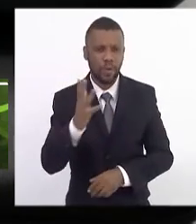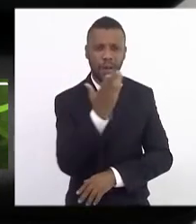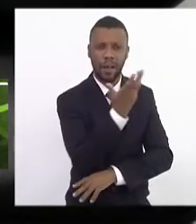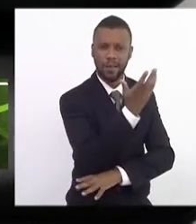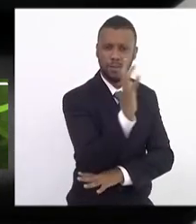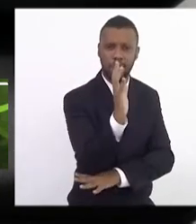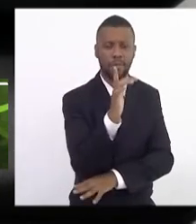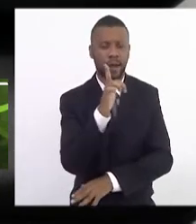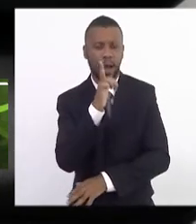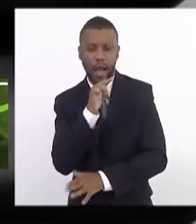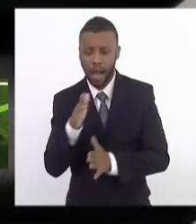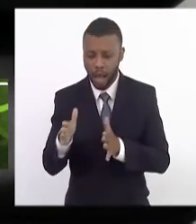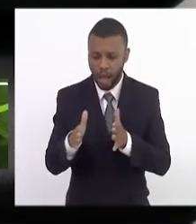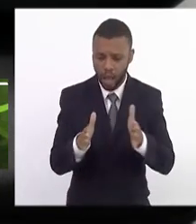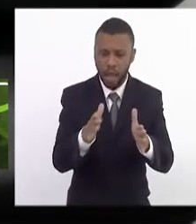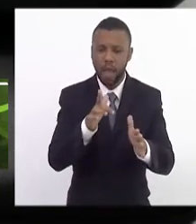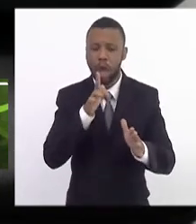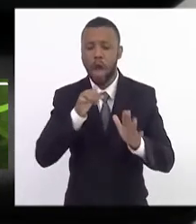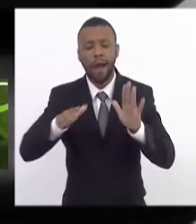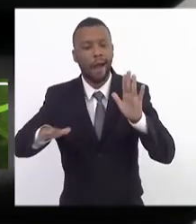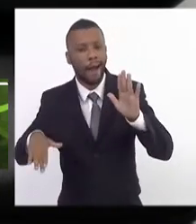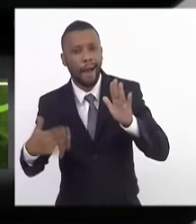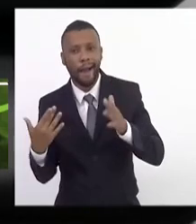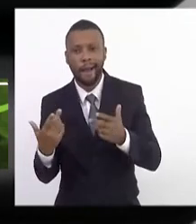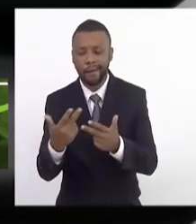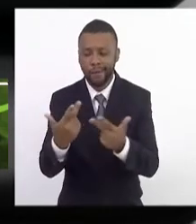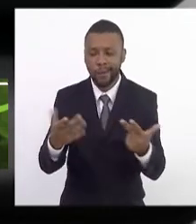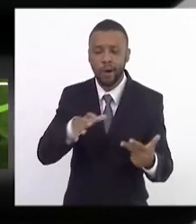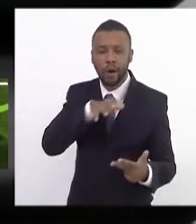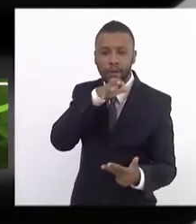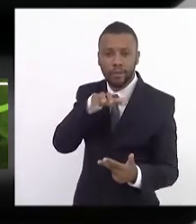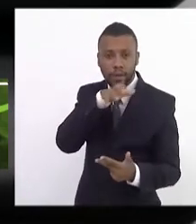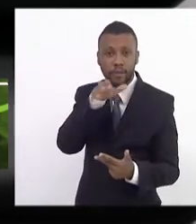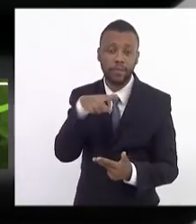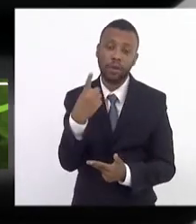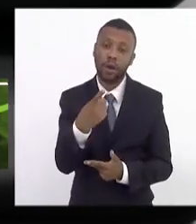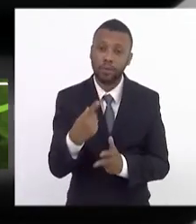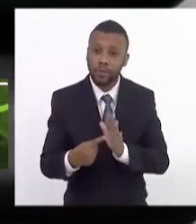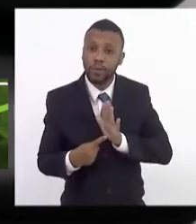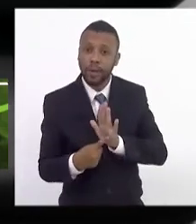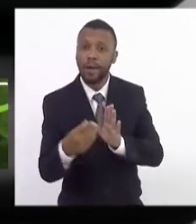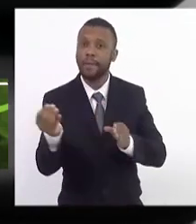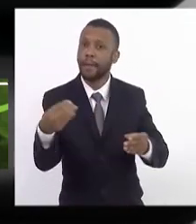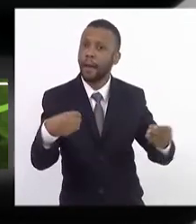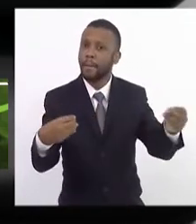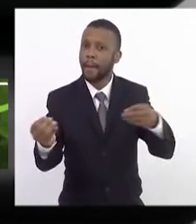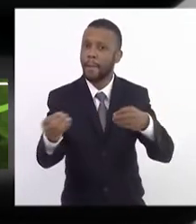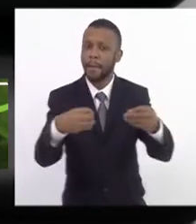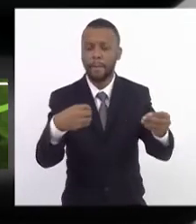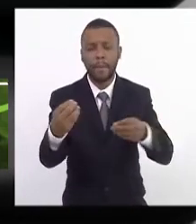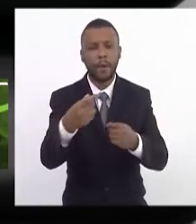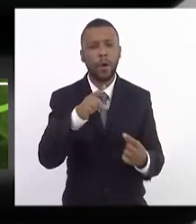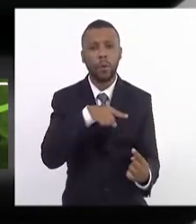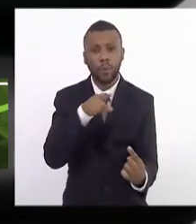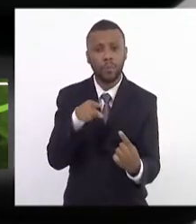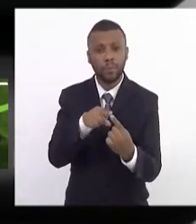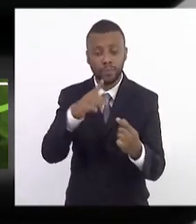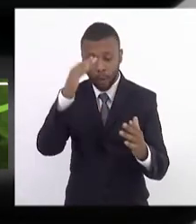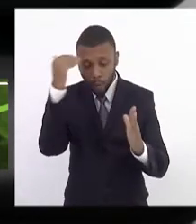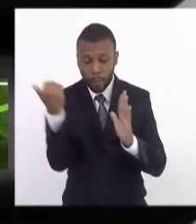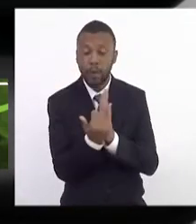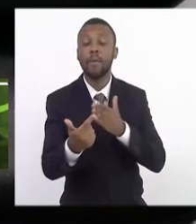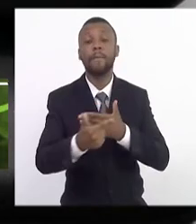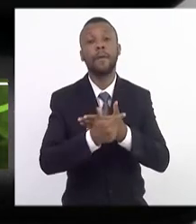esse programa, né, e trazer mais flexibilidade para que a gente pudesse implementar esses programas onde ele cumprisse um papel também